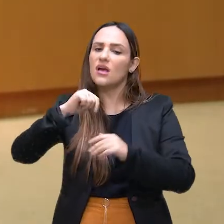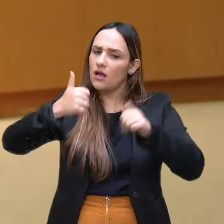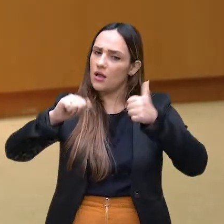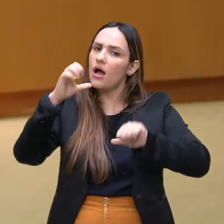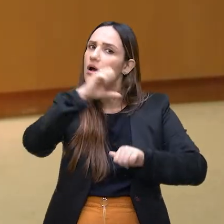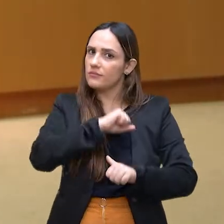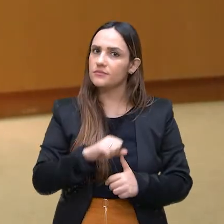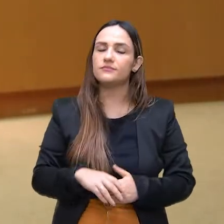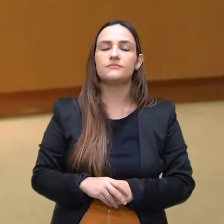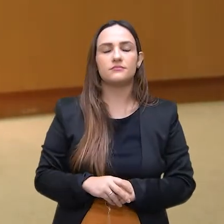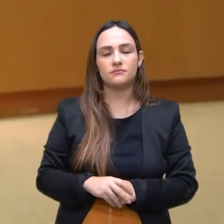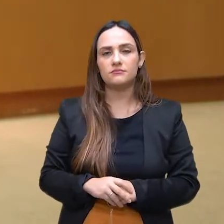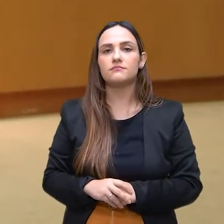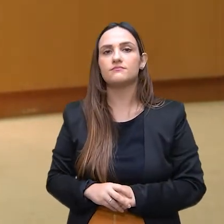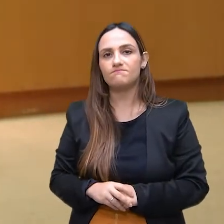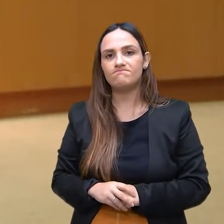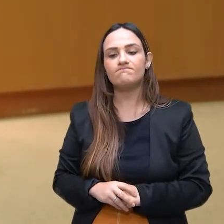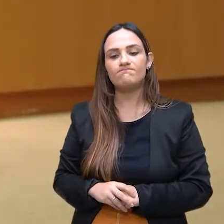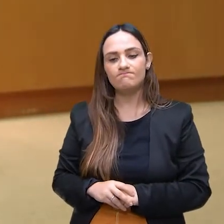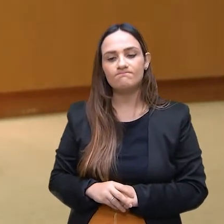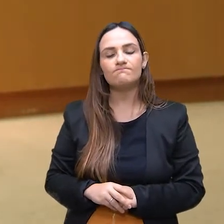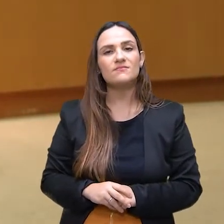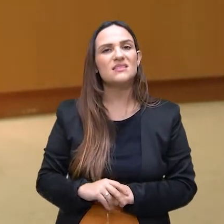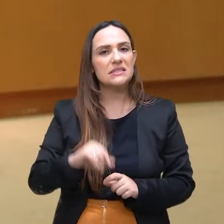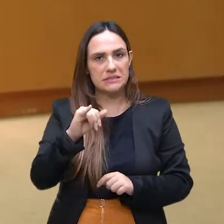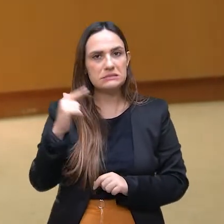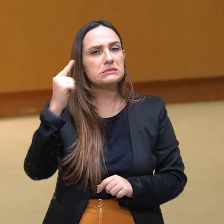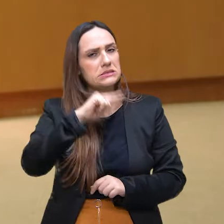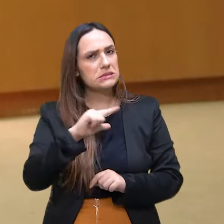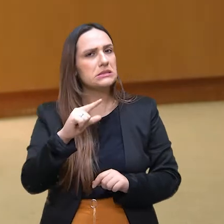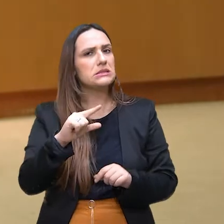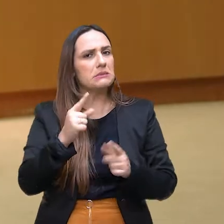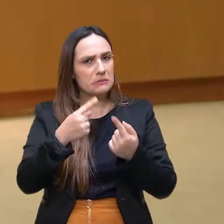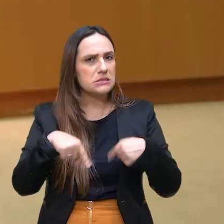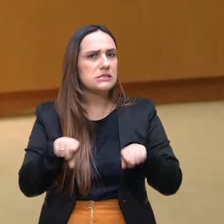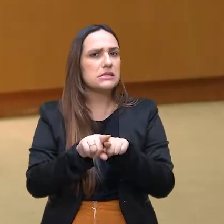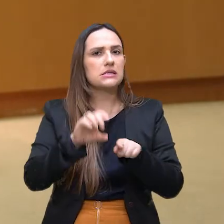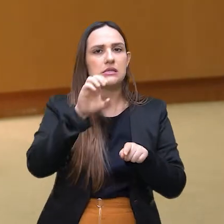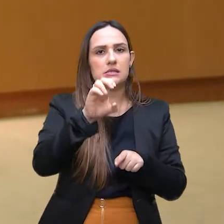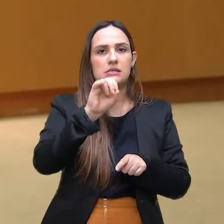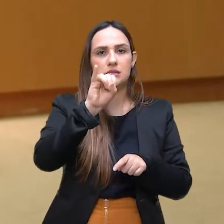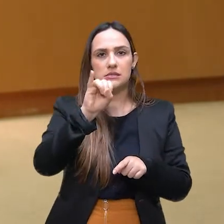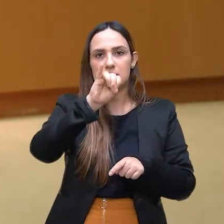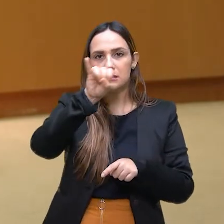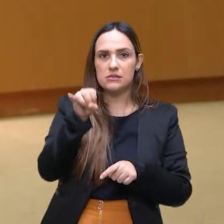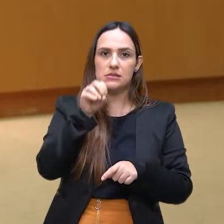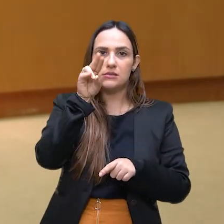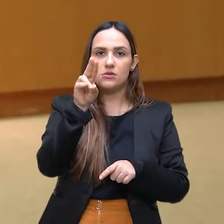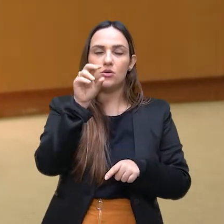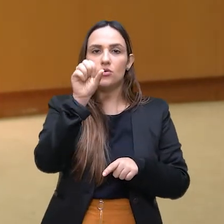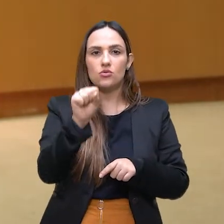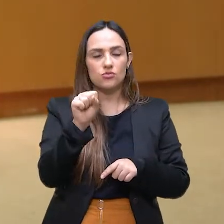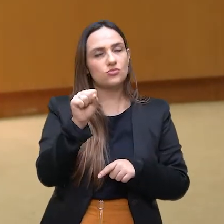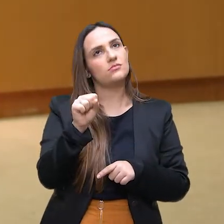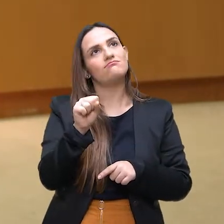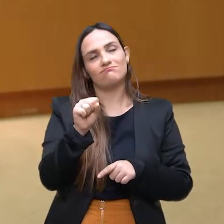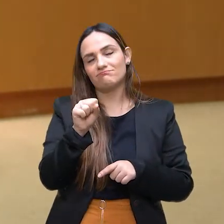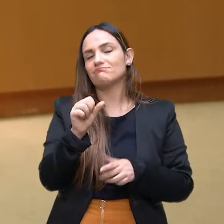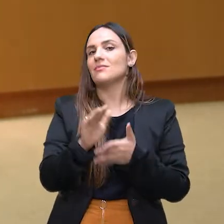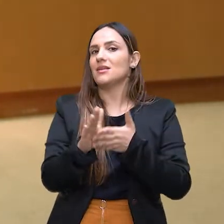E esse apoio, esse braço aí com o Sijus, né, fazendo esse trabalho do meio aí,